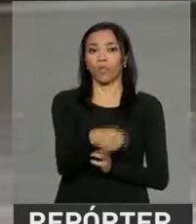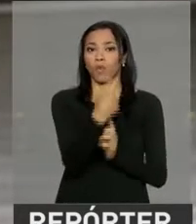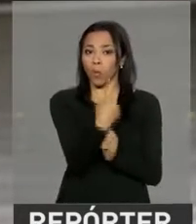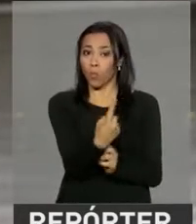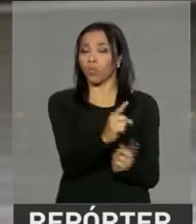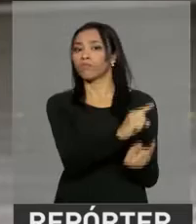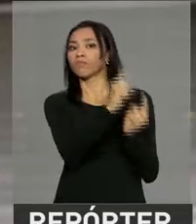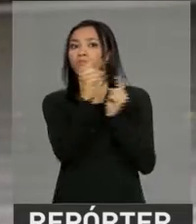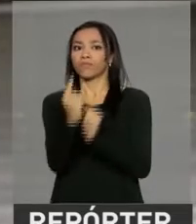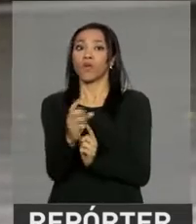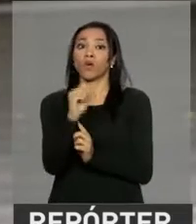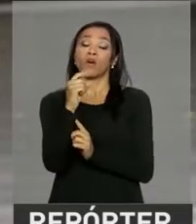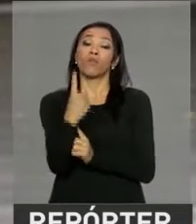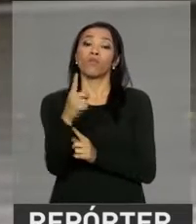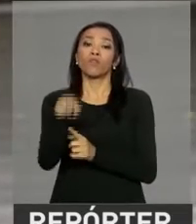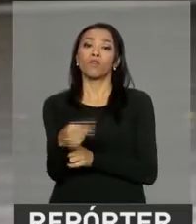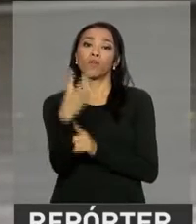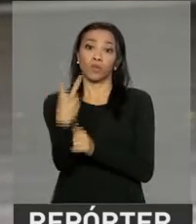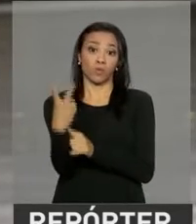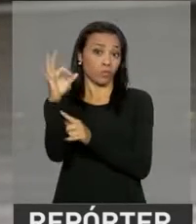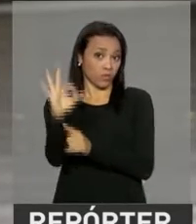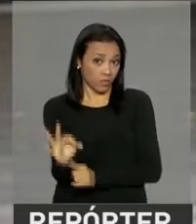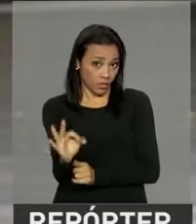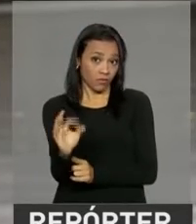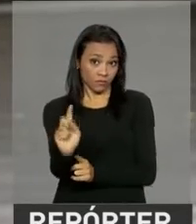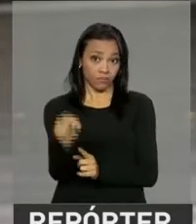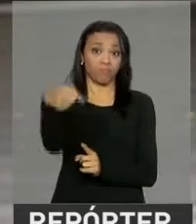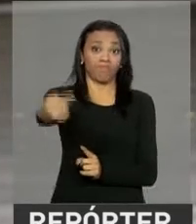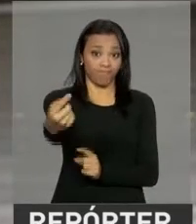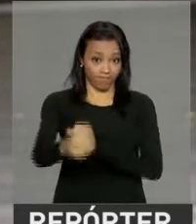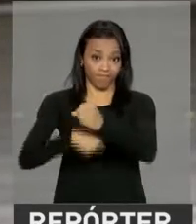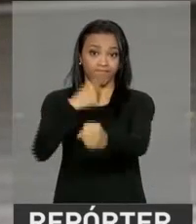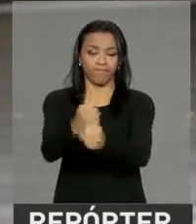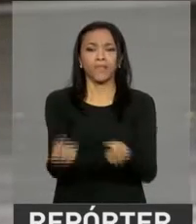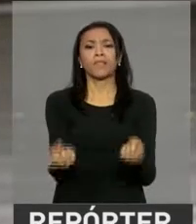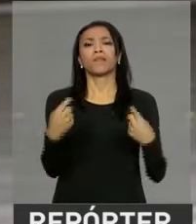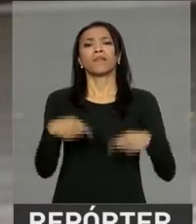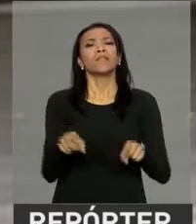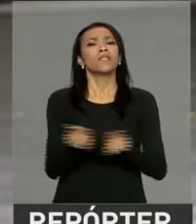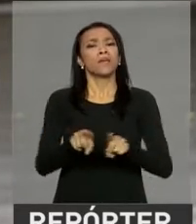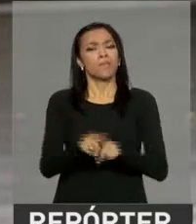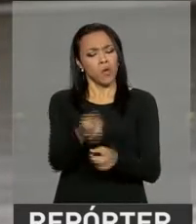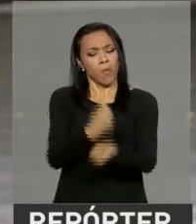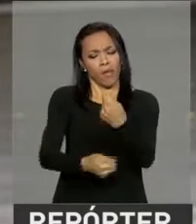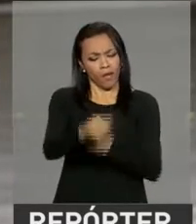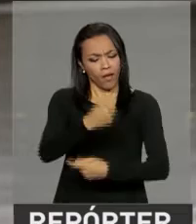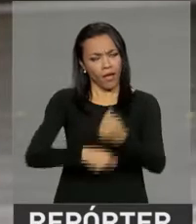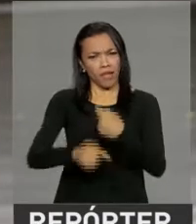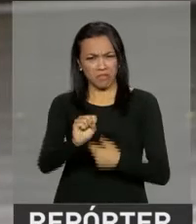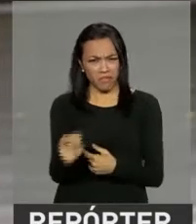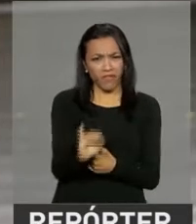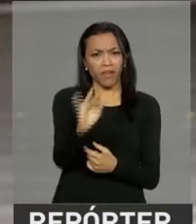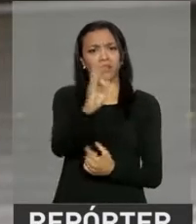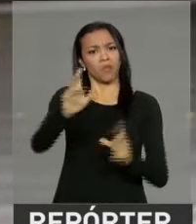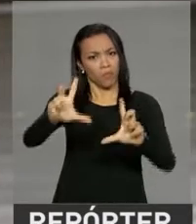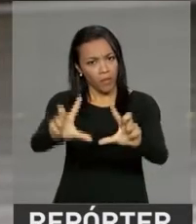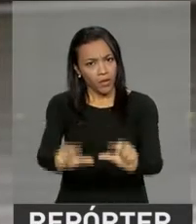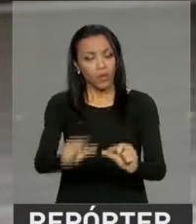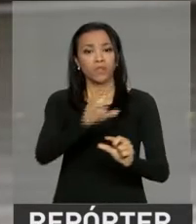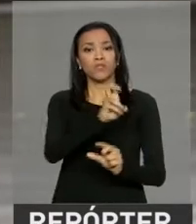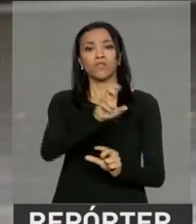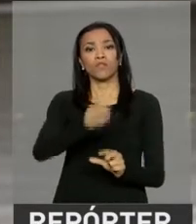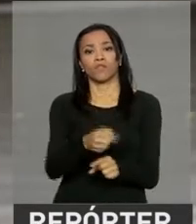para 1,2 por cento no ano que vem o mercado também prevê uma inflação menor em 2017 de